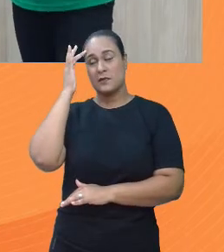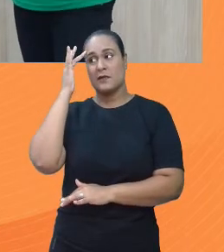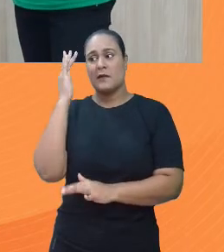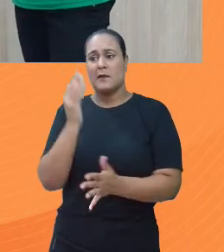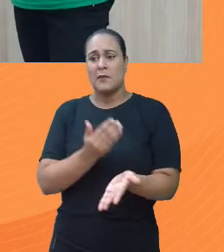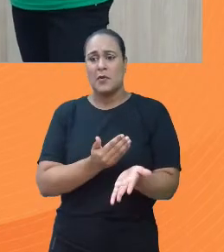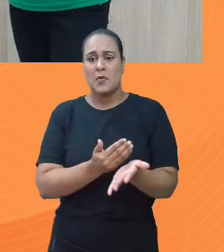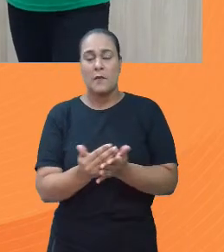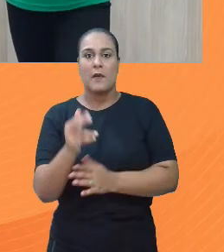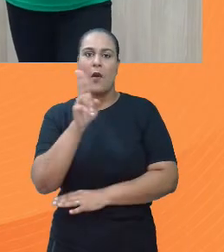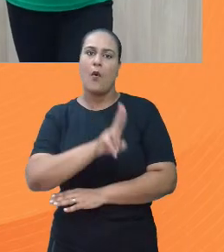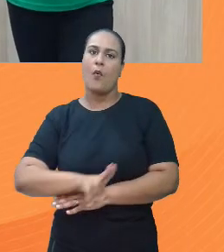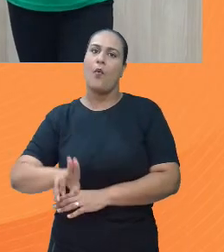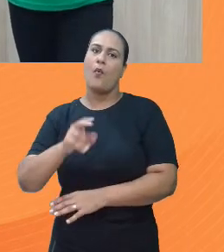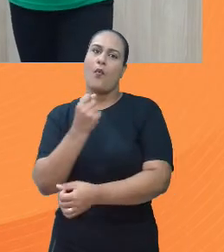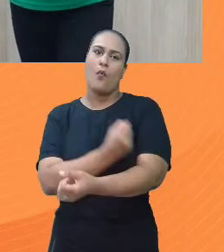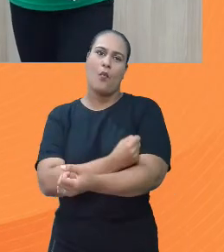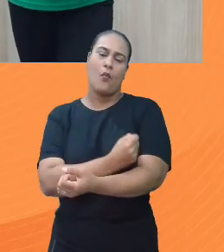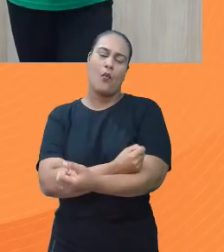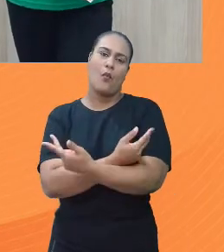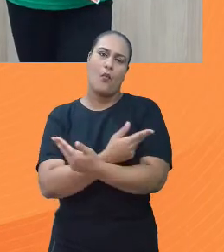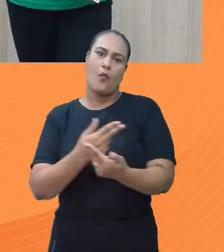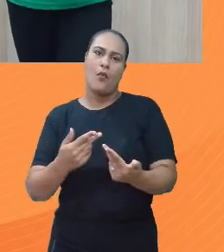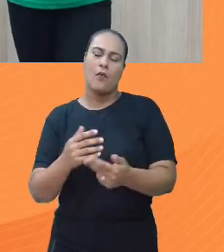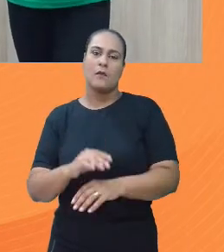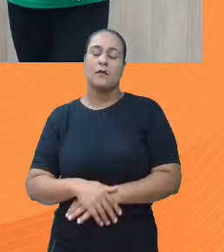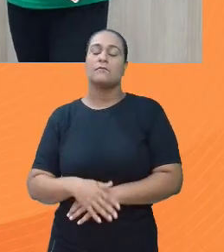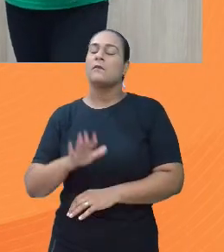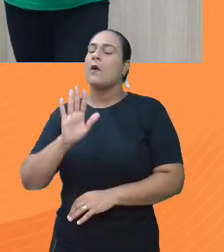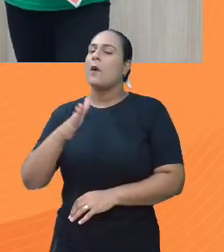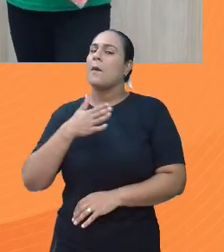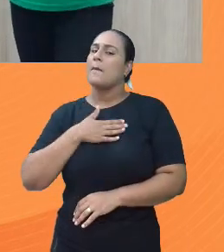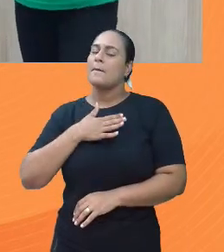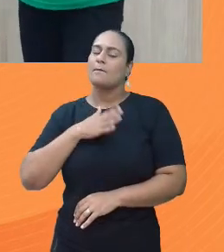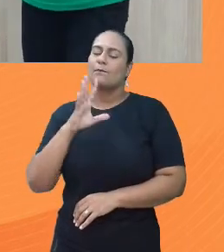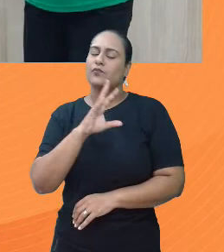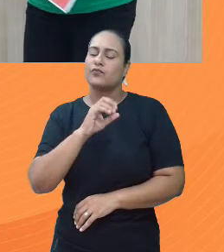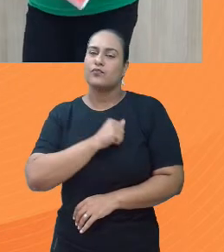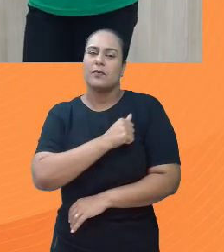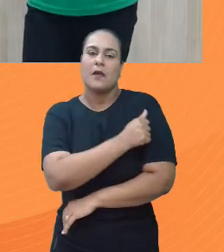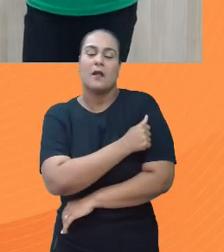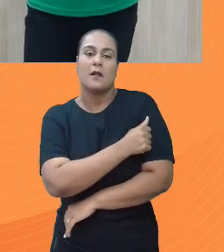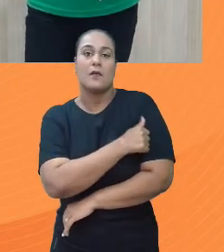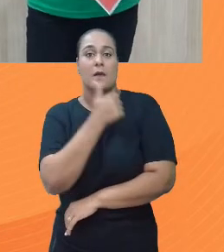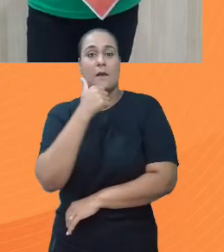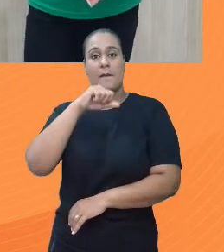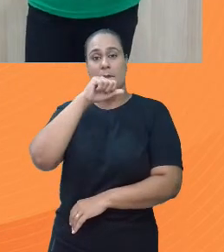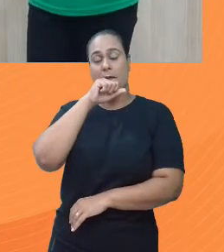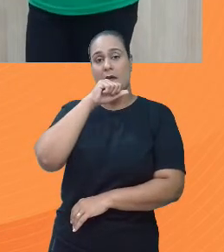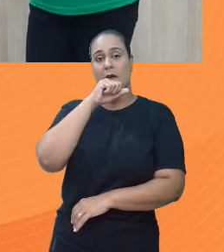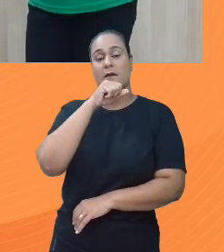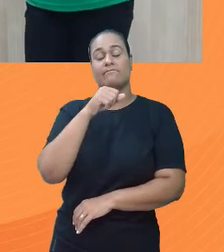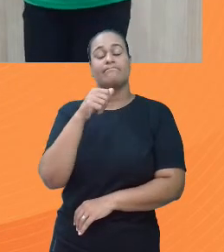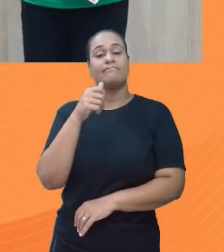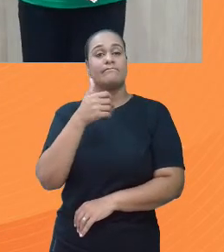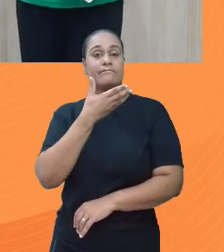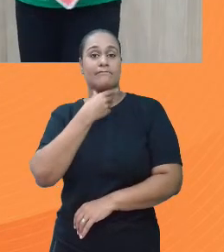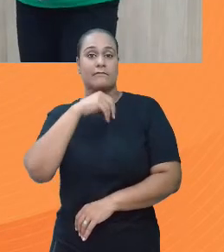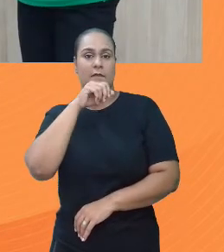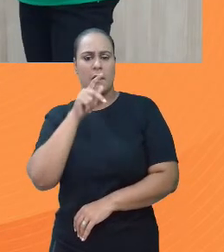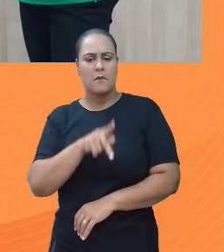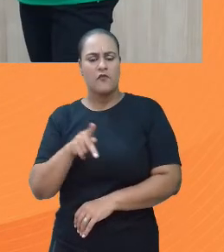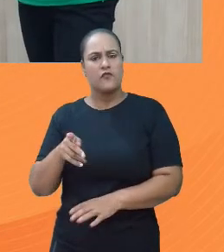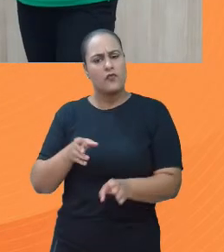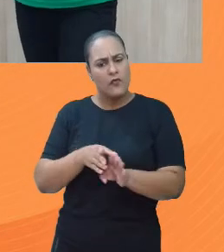iniciar o uso de drogas. E aí, meus alunos, meus queridos alunos, pais, professores, vamos orientar.